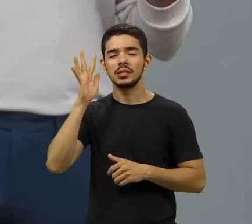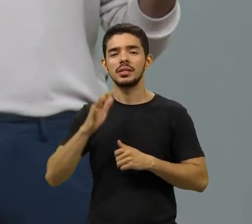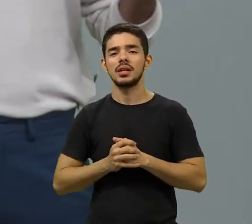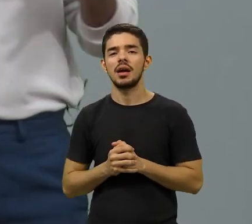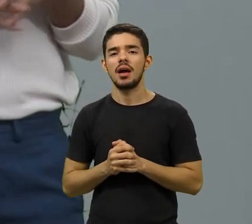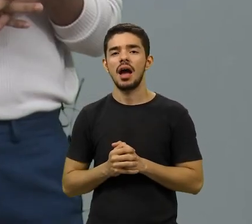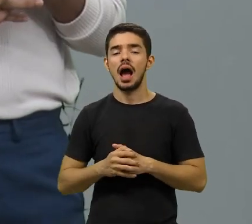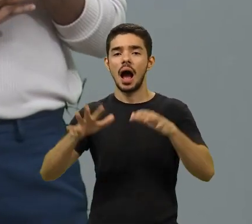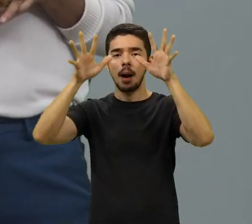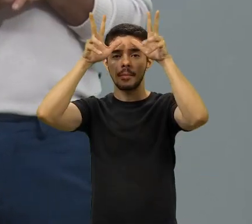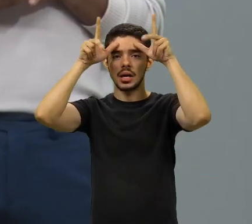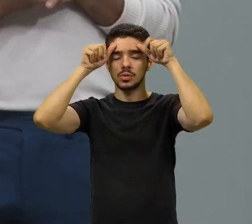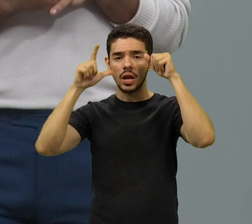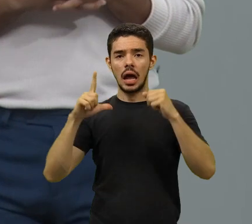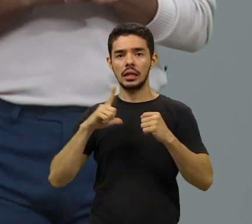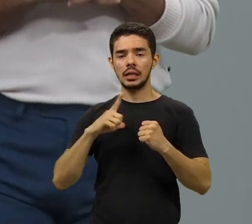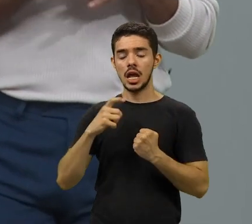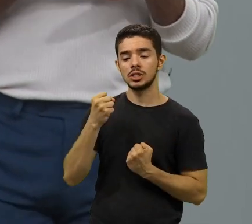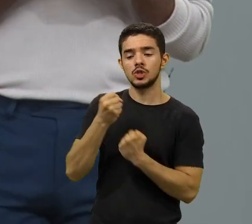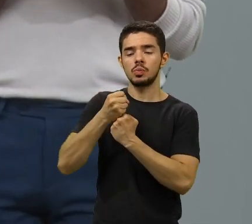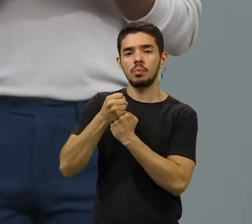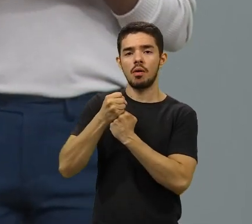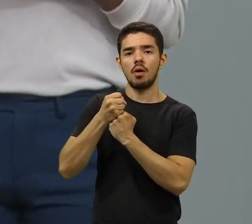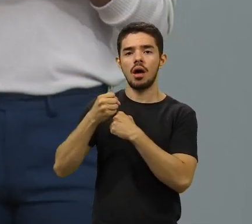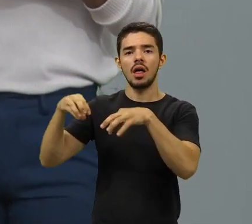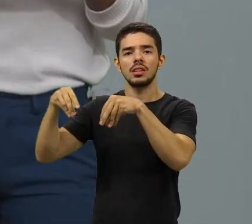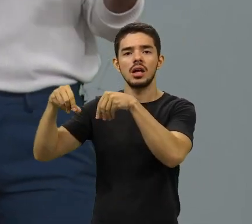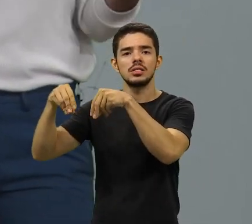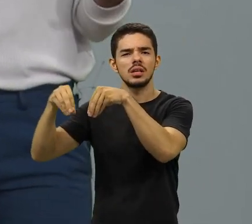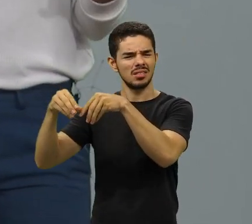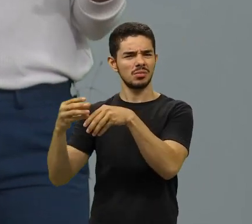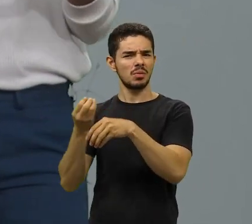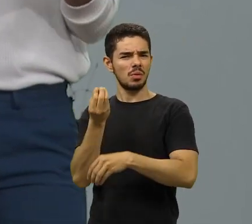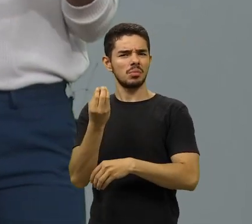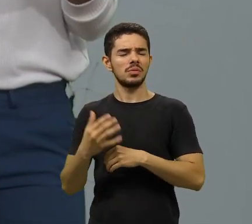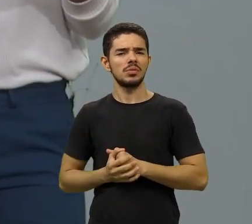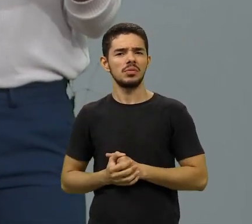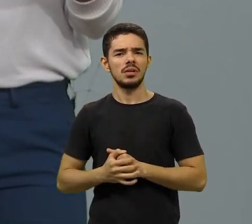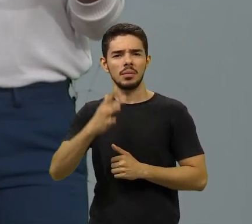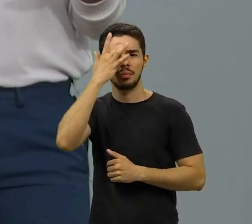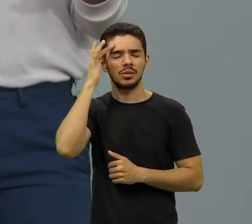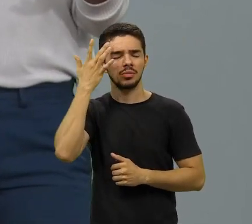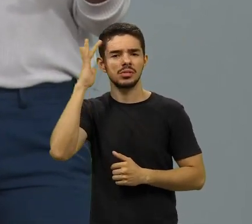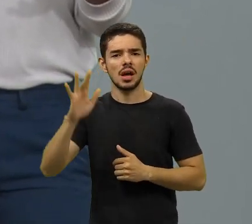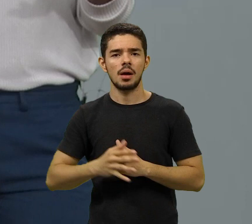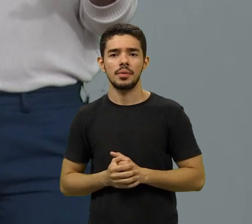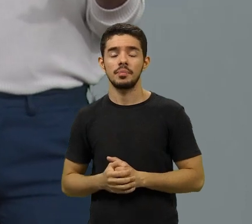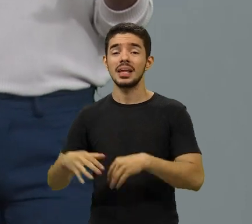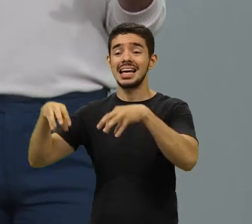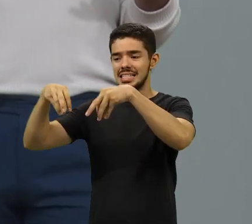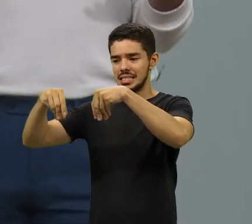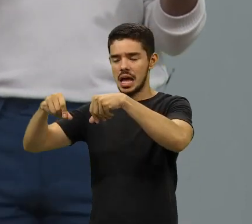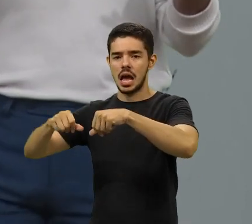pelo deserto do Saara. Isso é uma informação bastante relevante que muitas pessoas não sabem. O